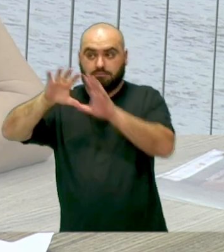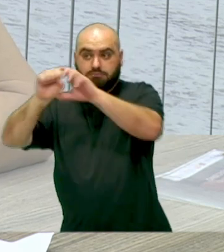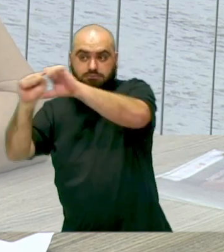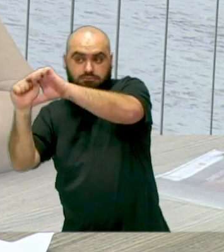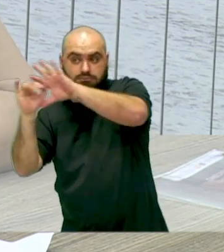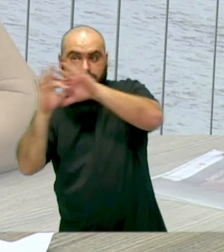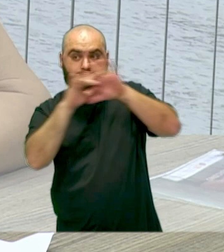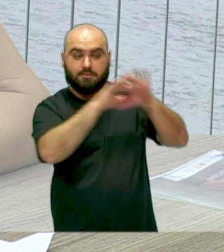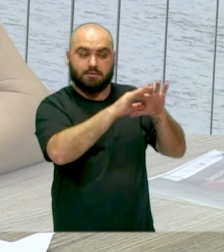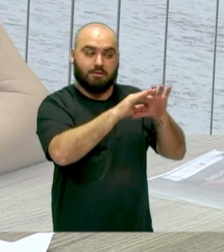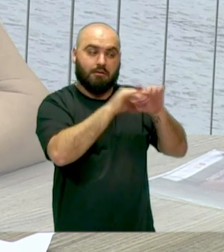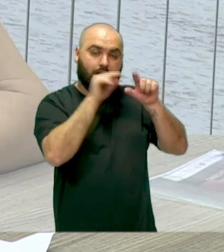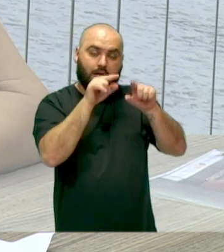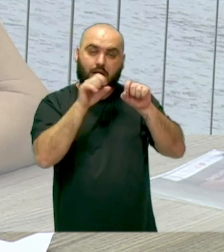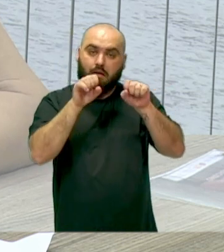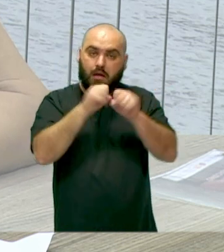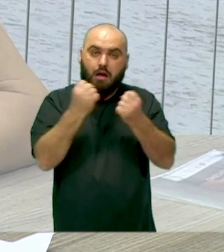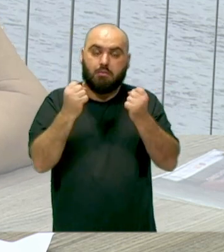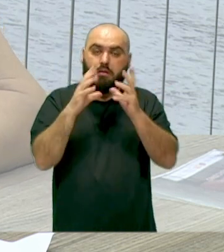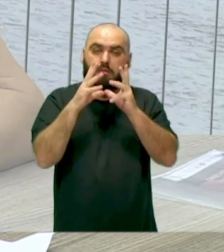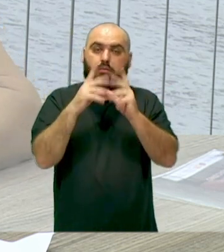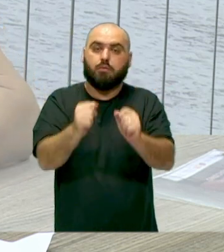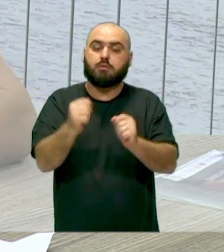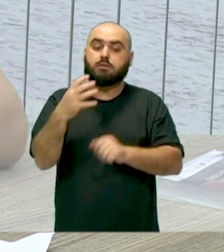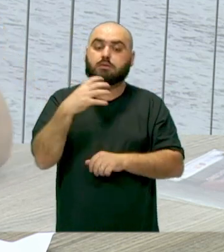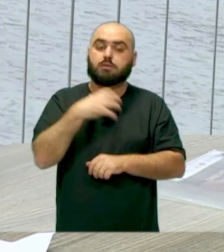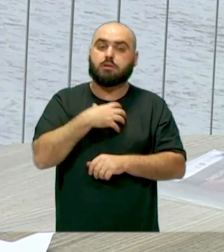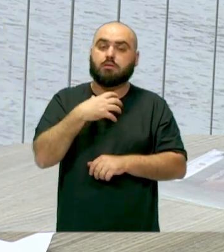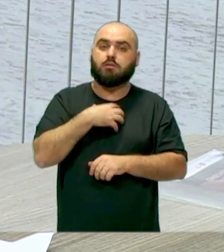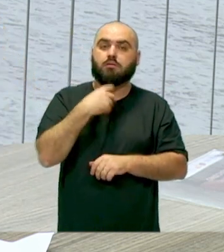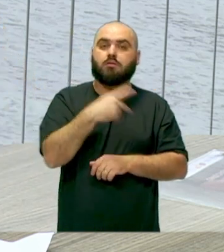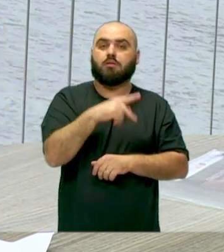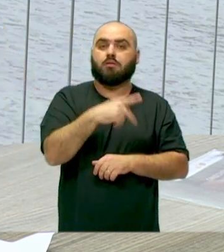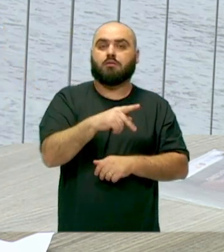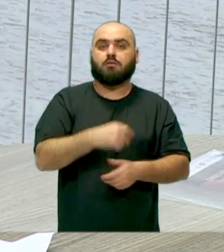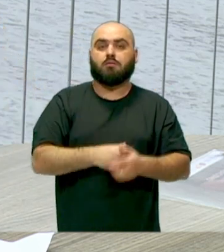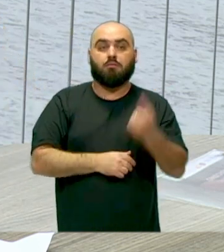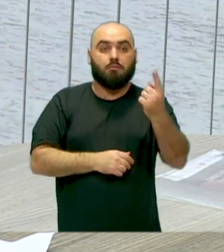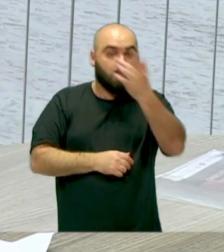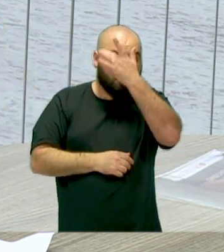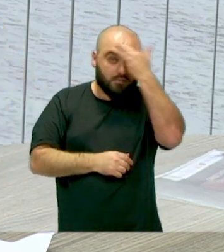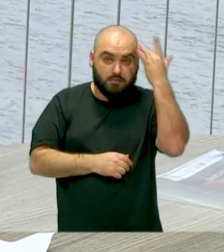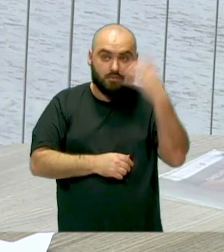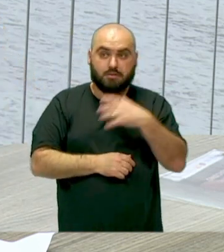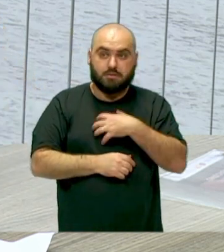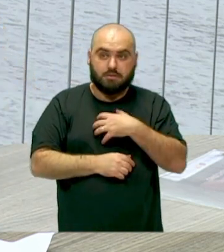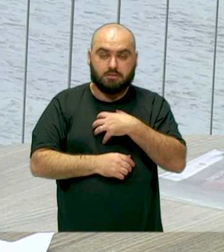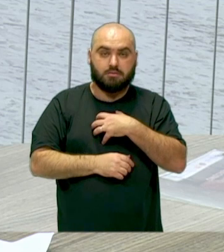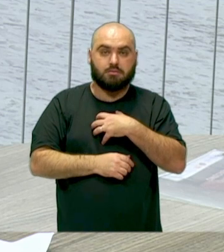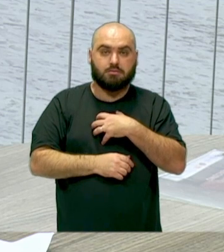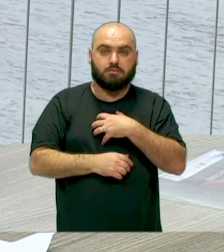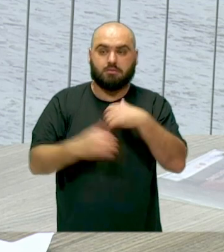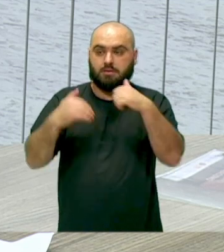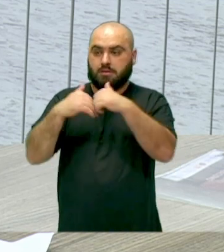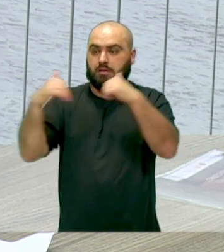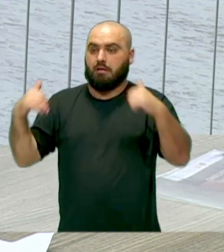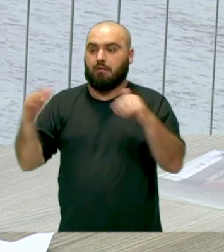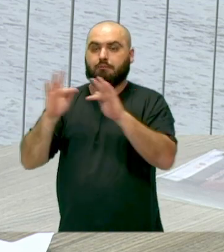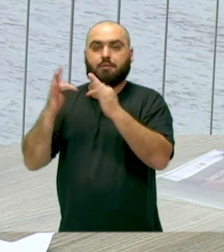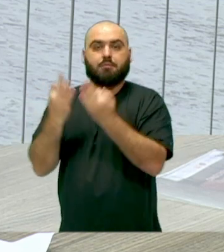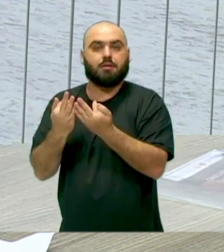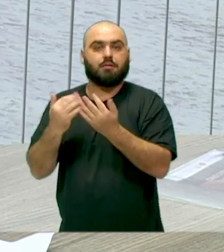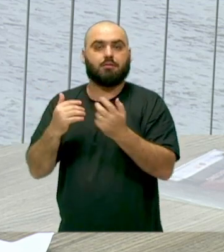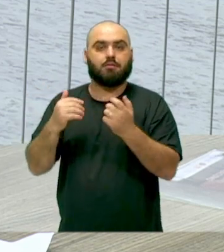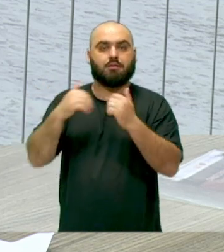destrói tudo aquilo que é o sentimento de uma pessoa. Tu separa famílias,